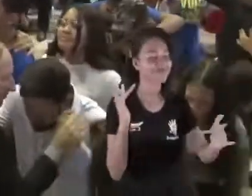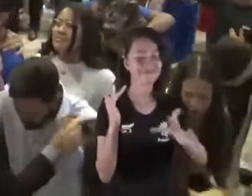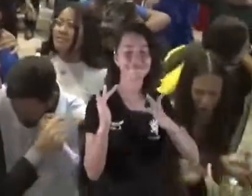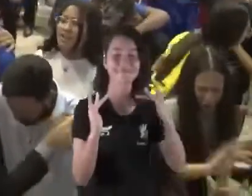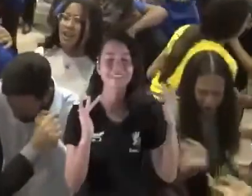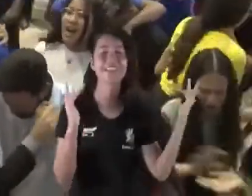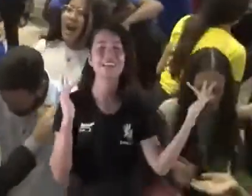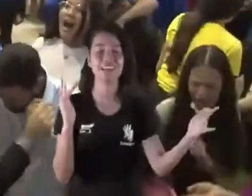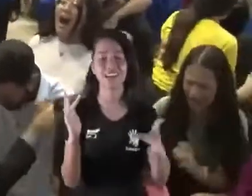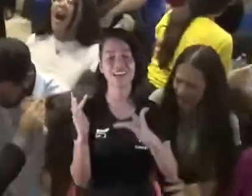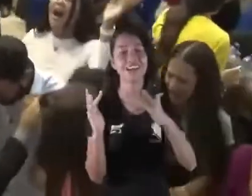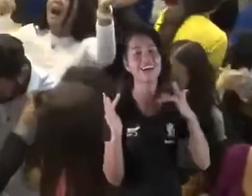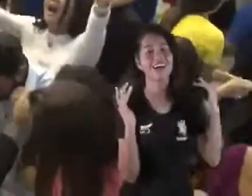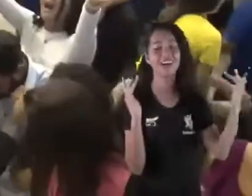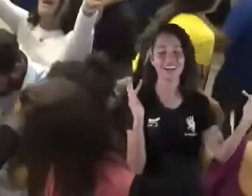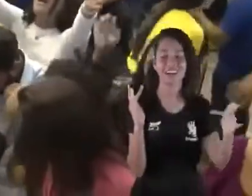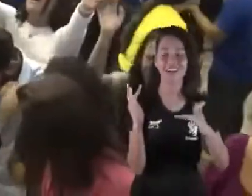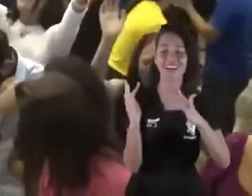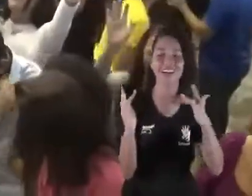80.